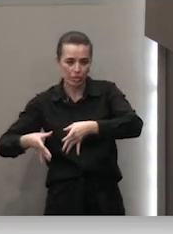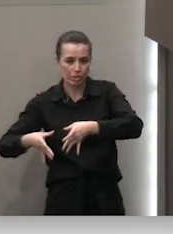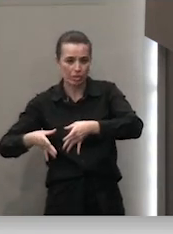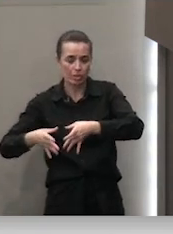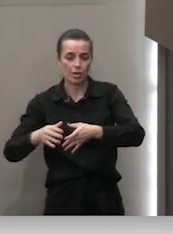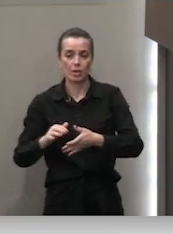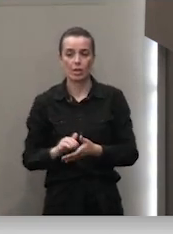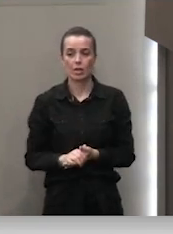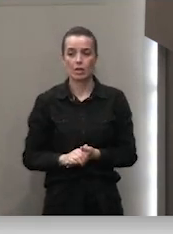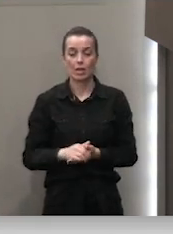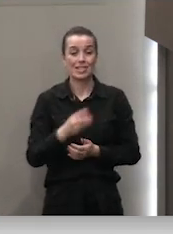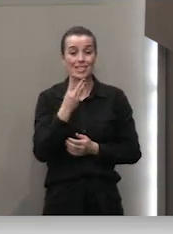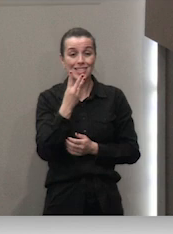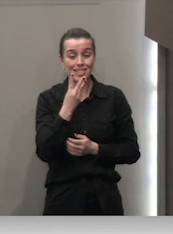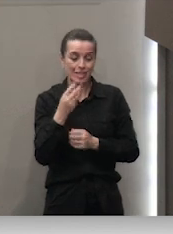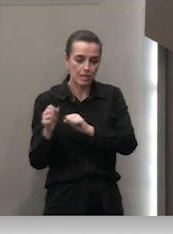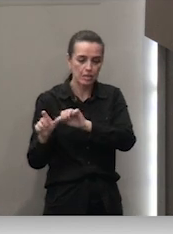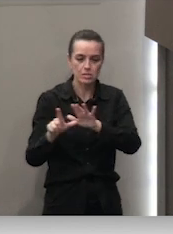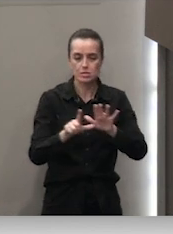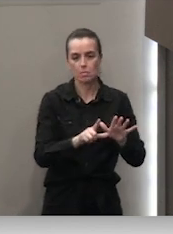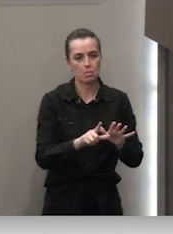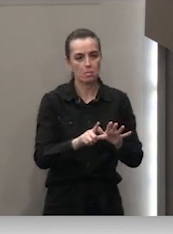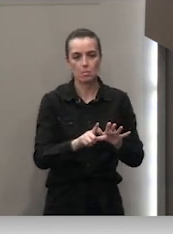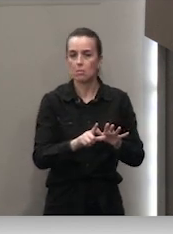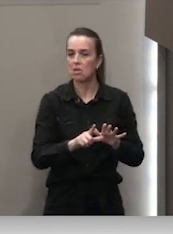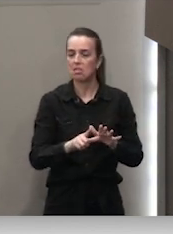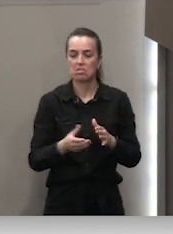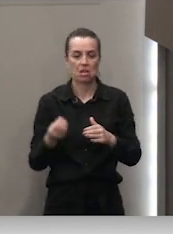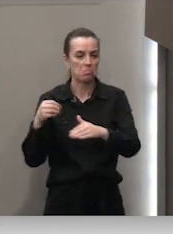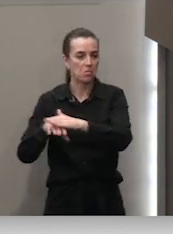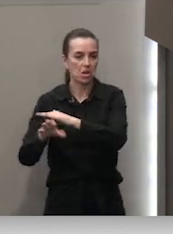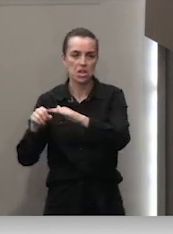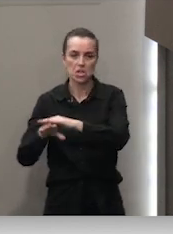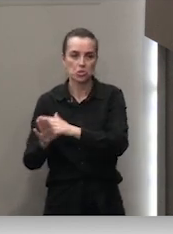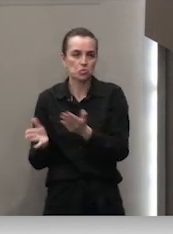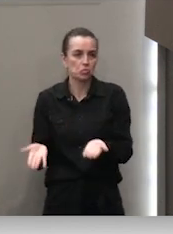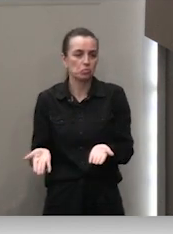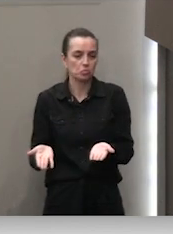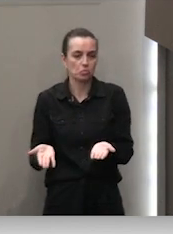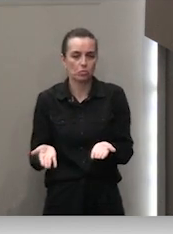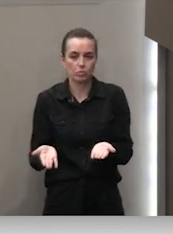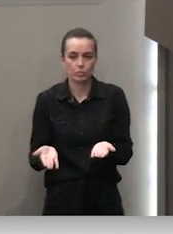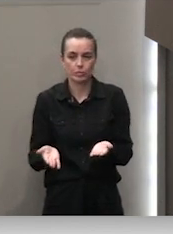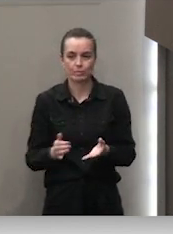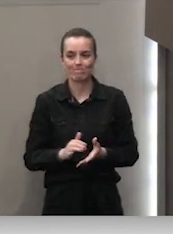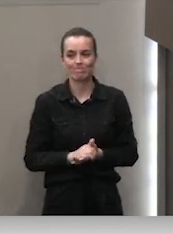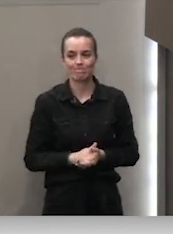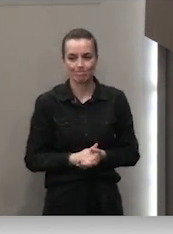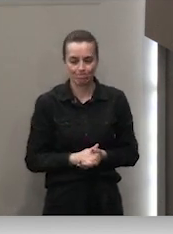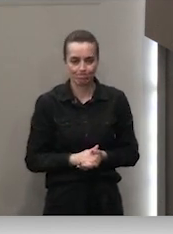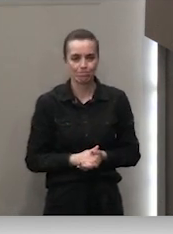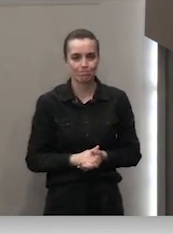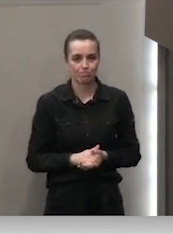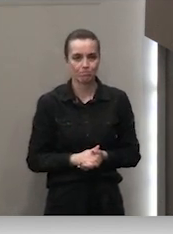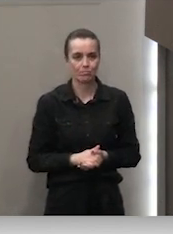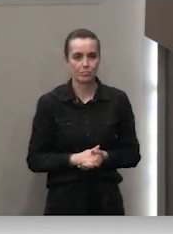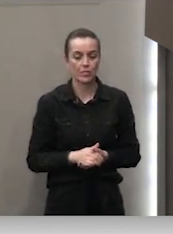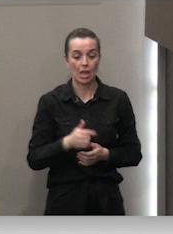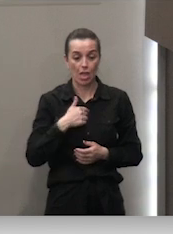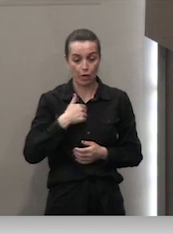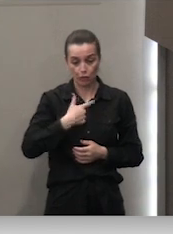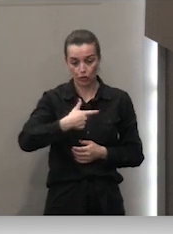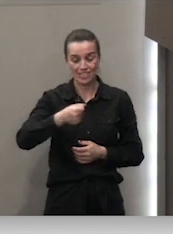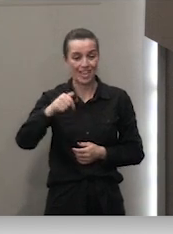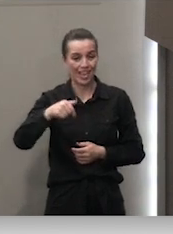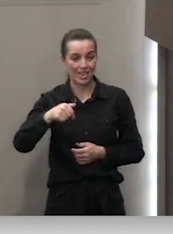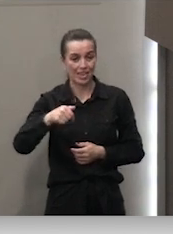não estou faltando com a verdade, tá aí as imagens. Vou sair dessa sessão plenária e vou